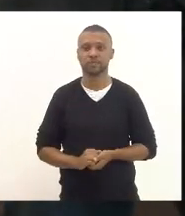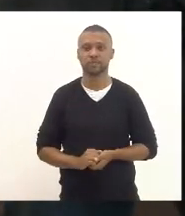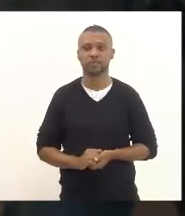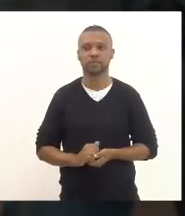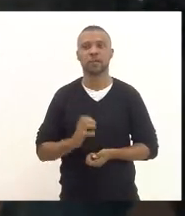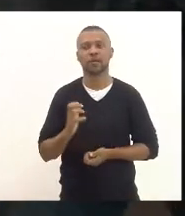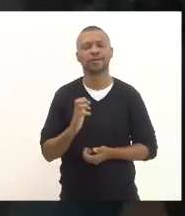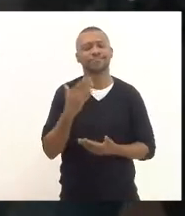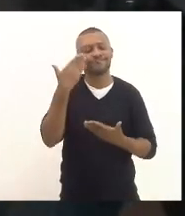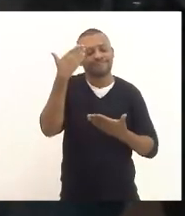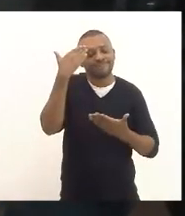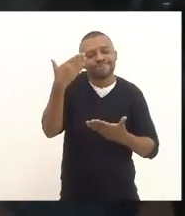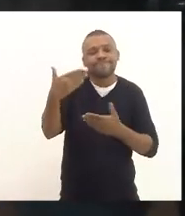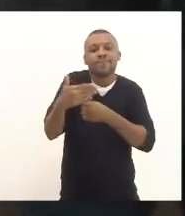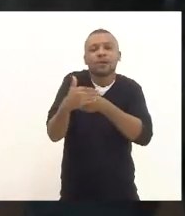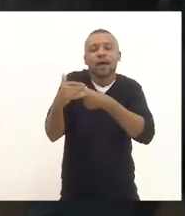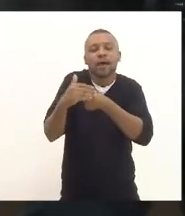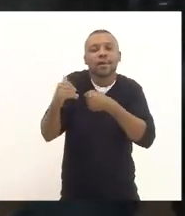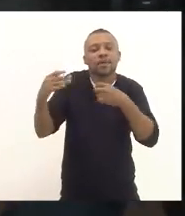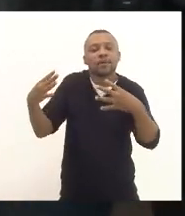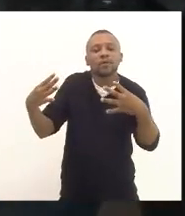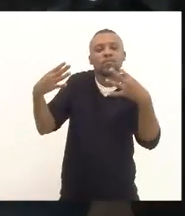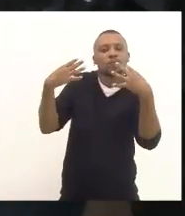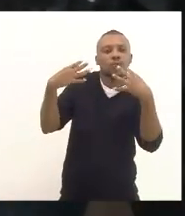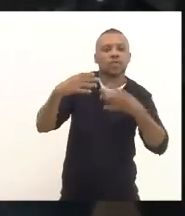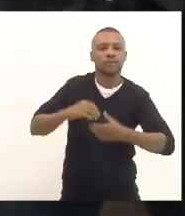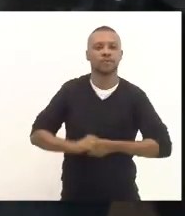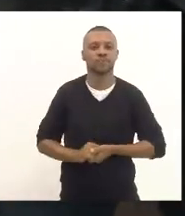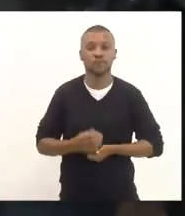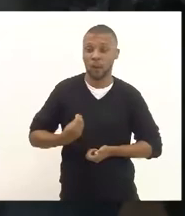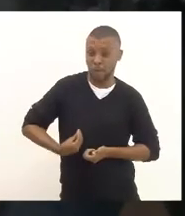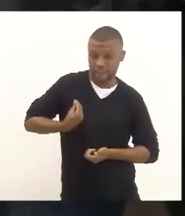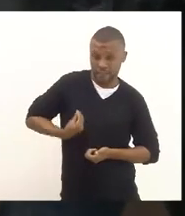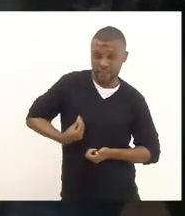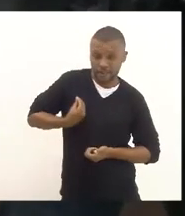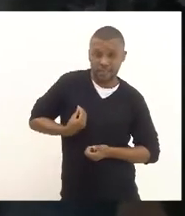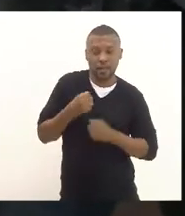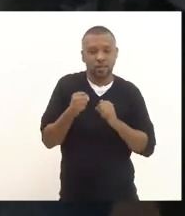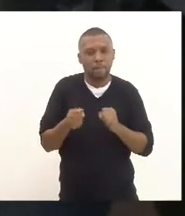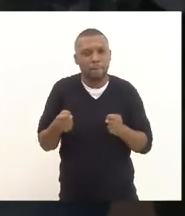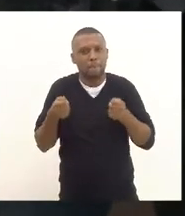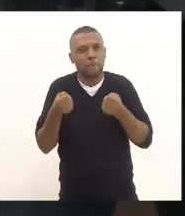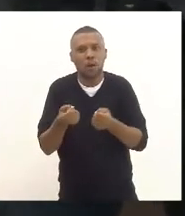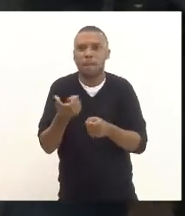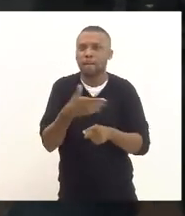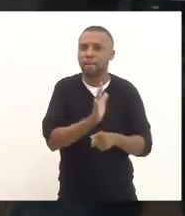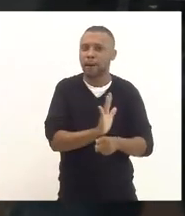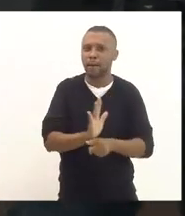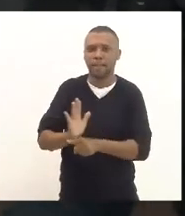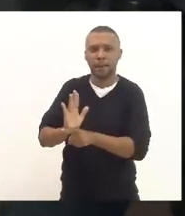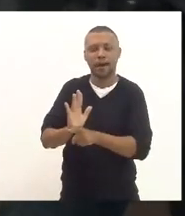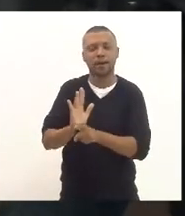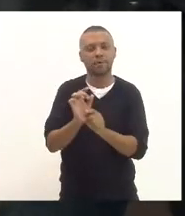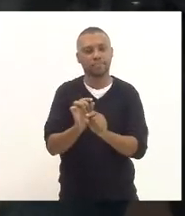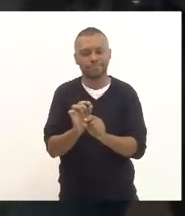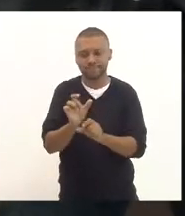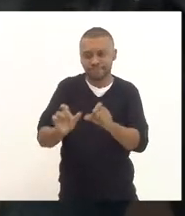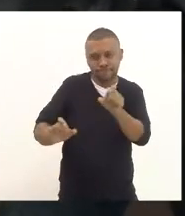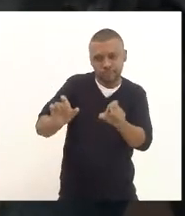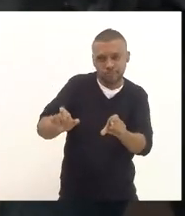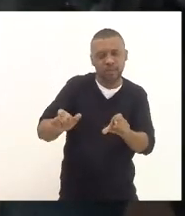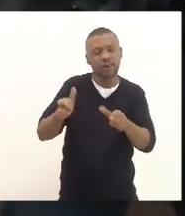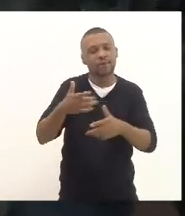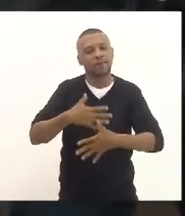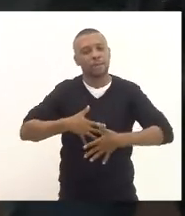agradecer o carinho que ele tem tido umavida dedicada ajudar as pessoas um prazer muito grande